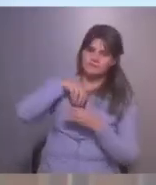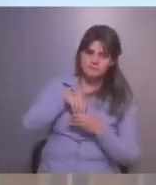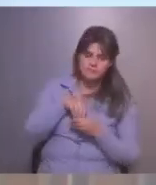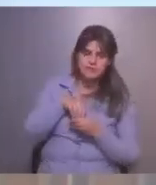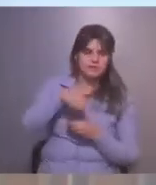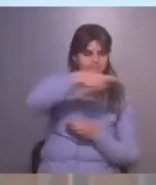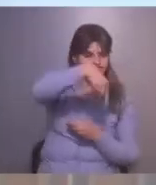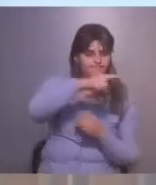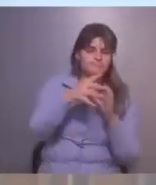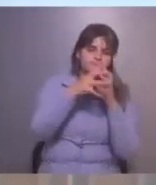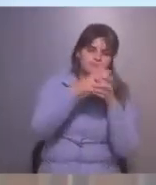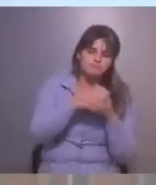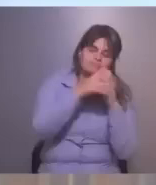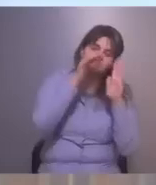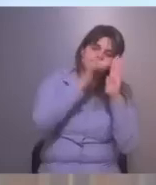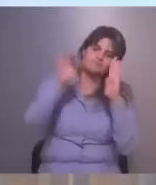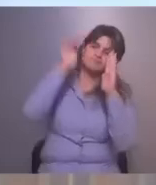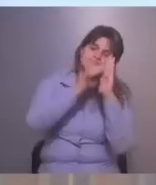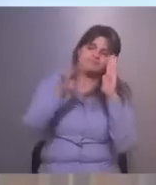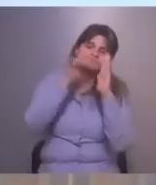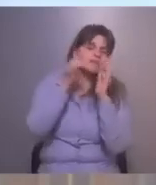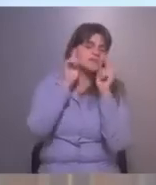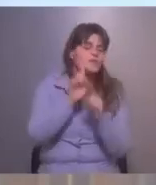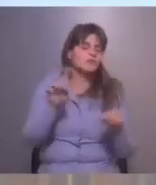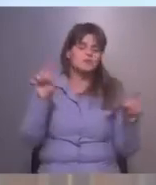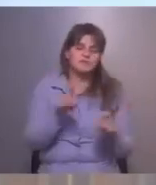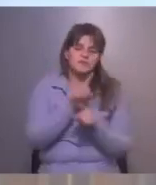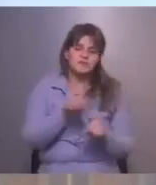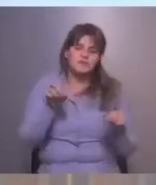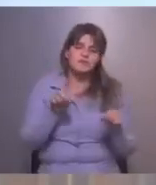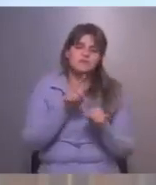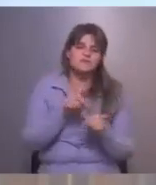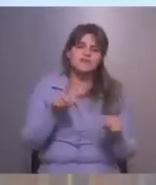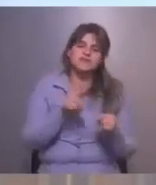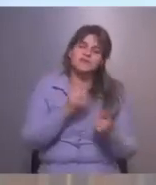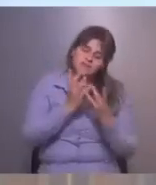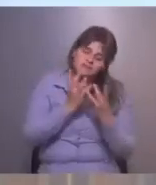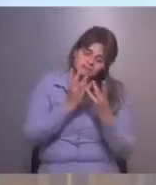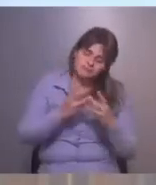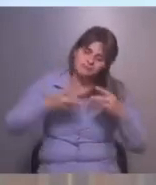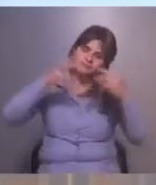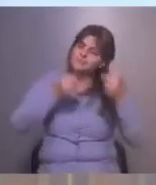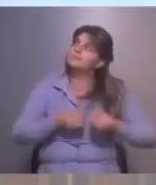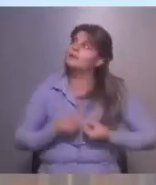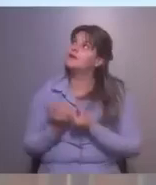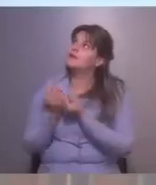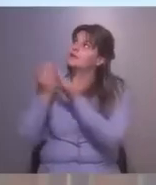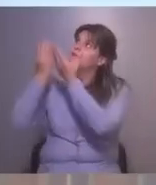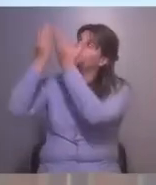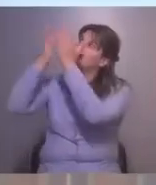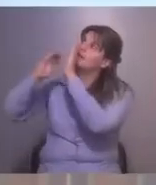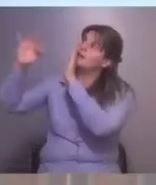vós salmos, hinos e cânticos espirituais, cantando